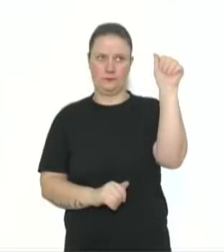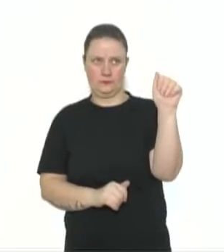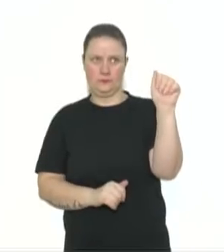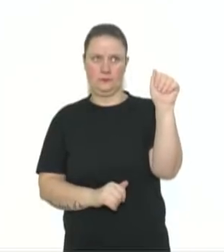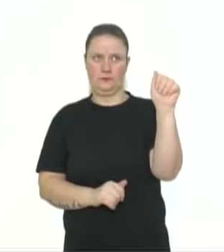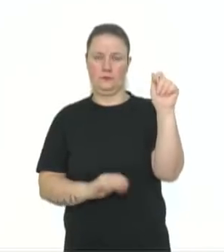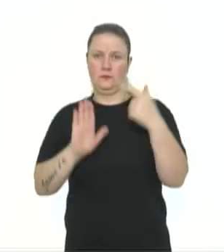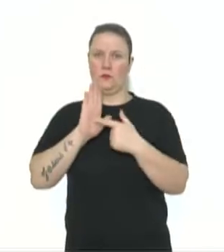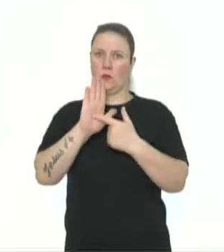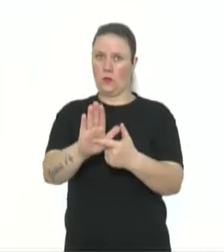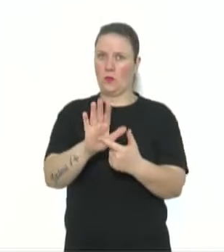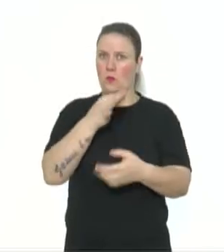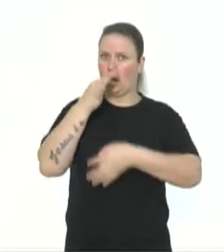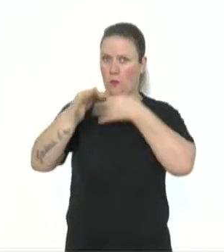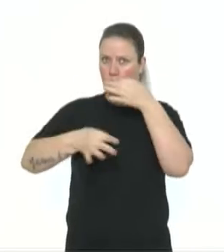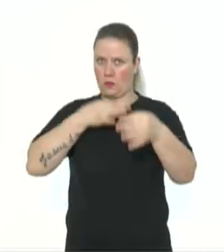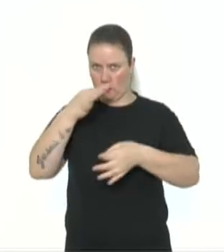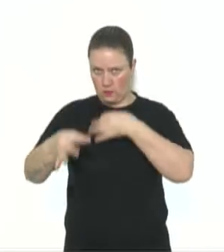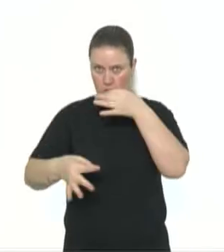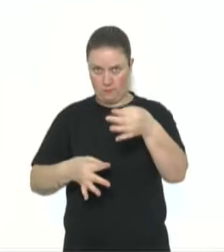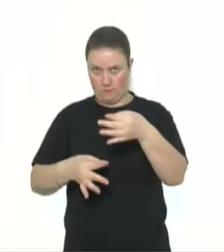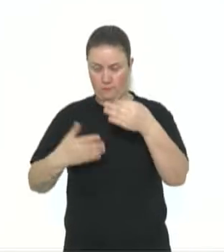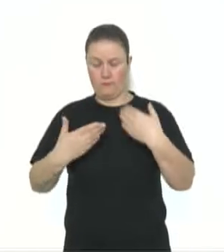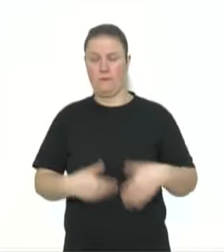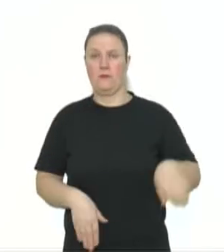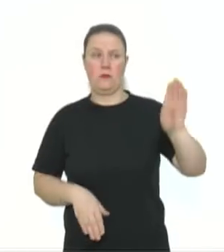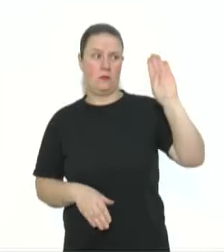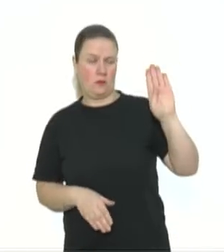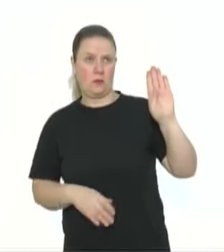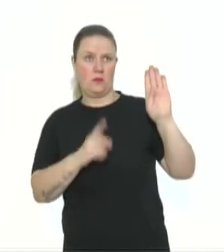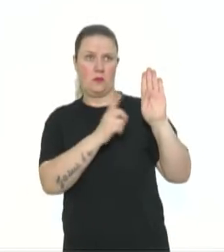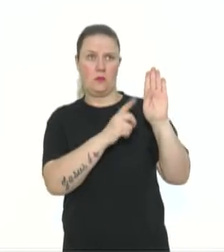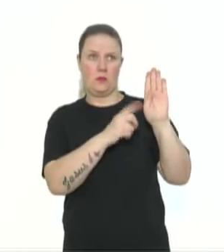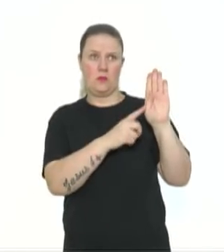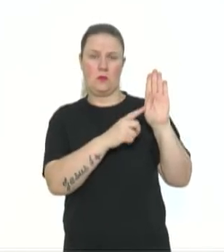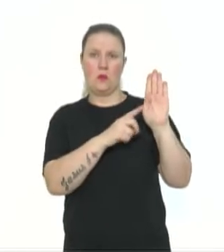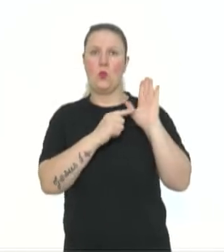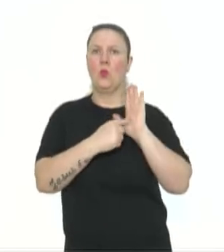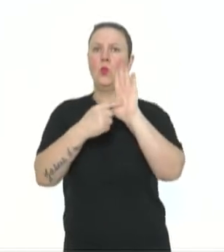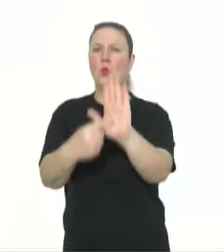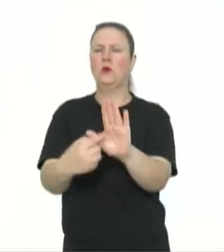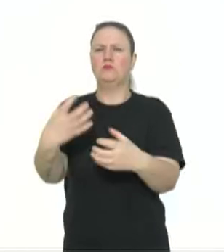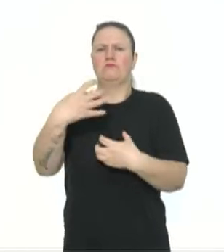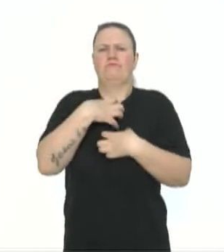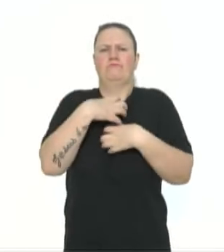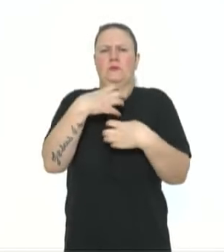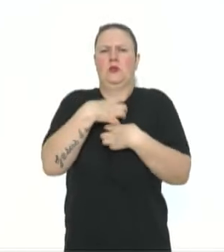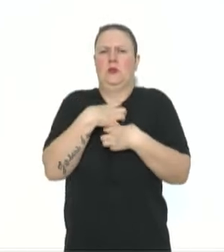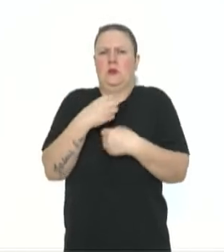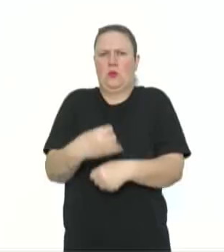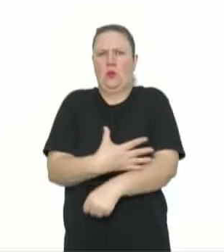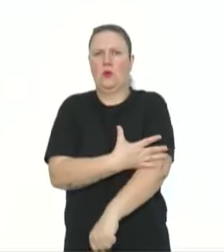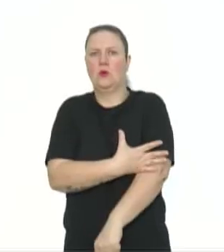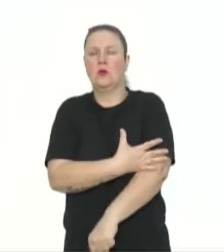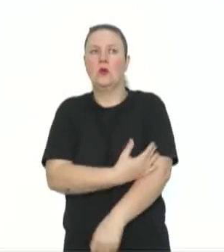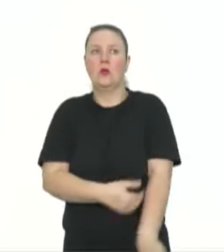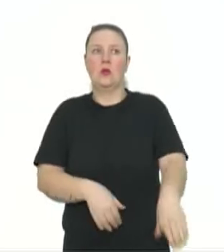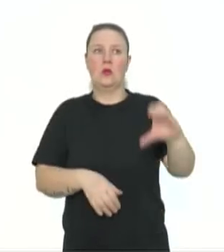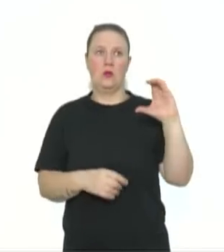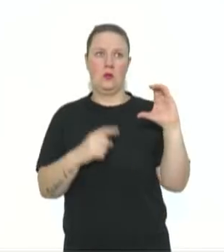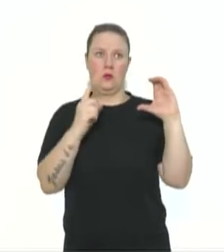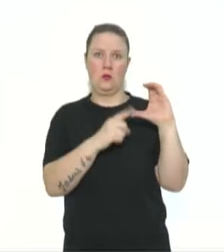Está manifestando opiniões? Letra B. Manifesta sentimentos? Ou letra